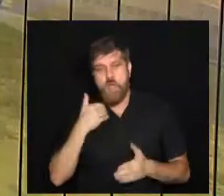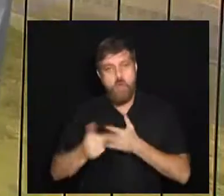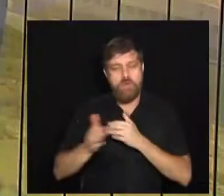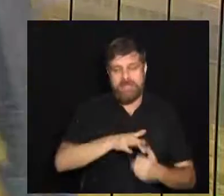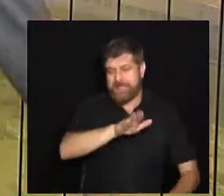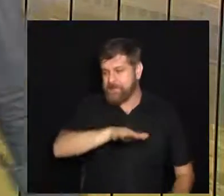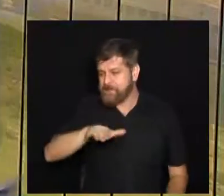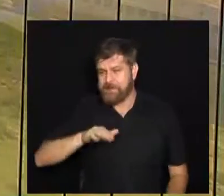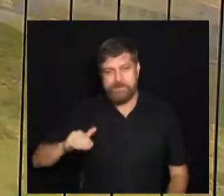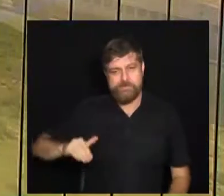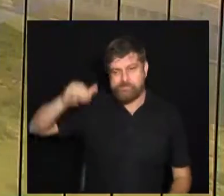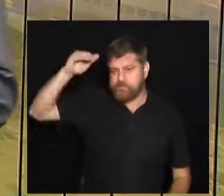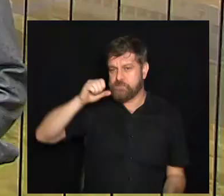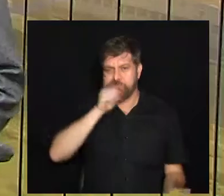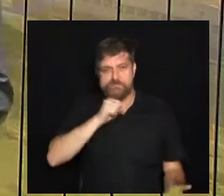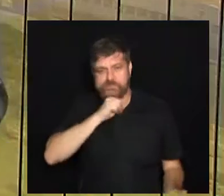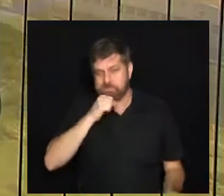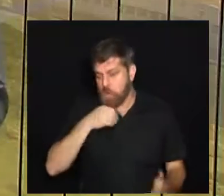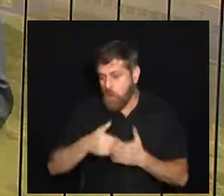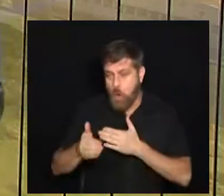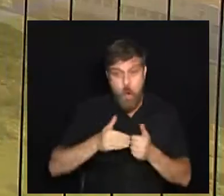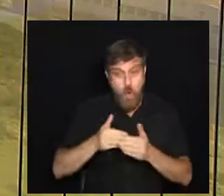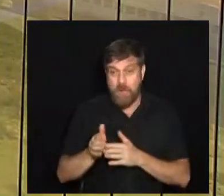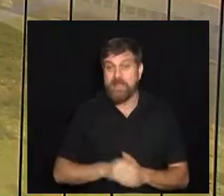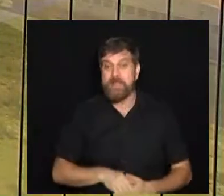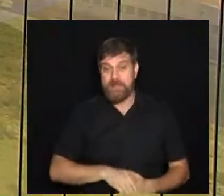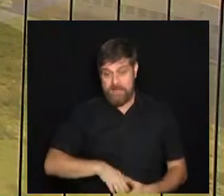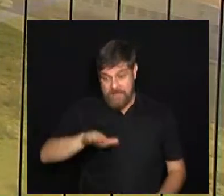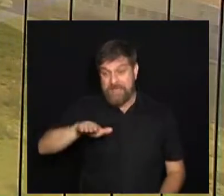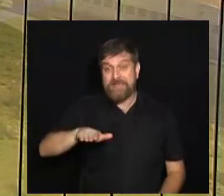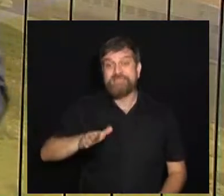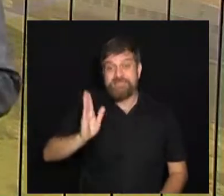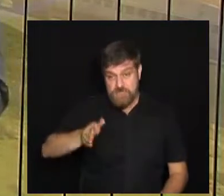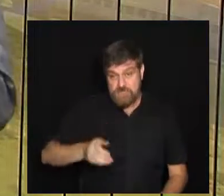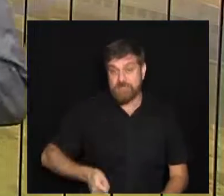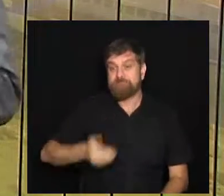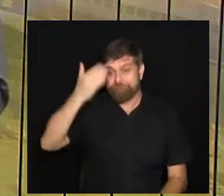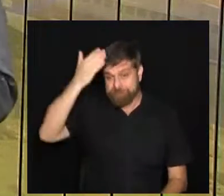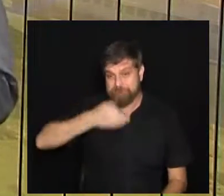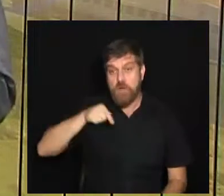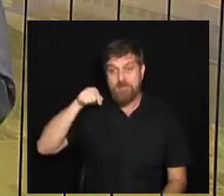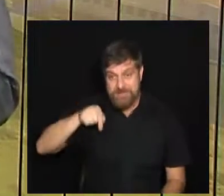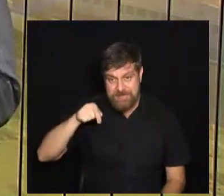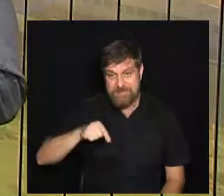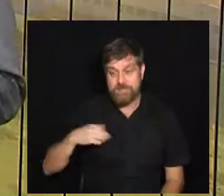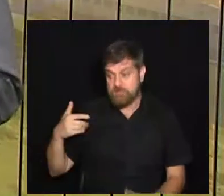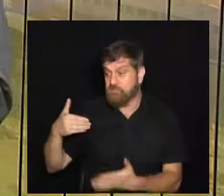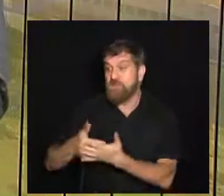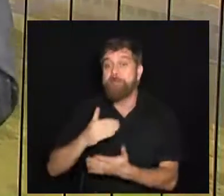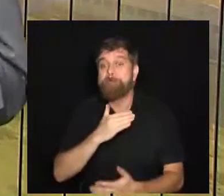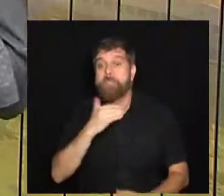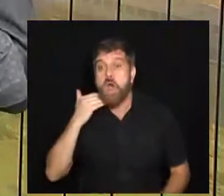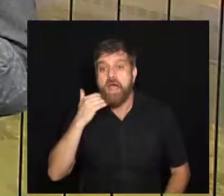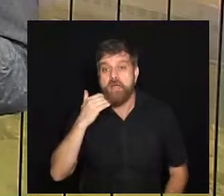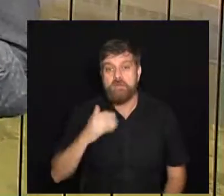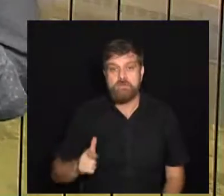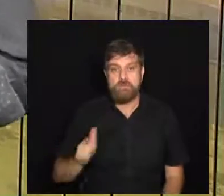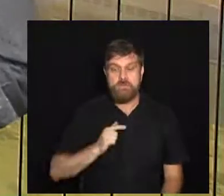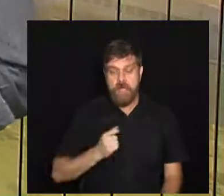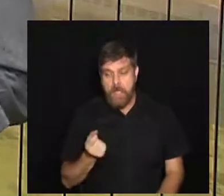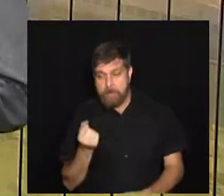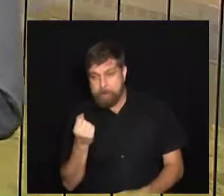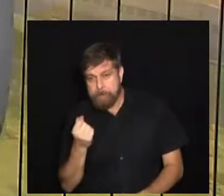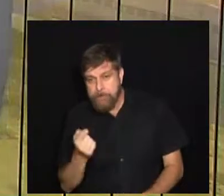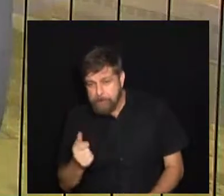todos os grupos etários infelizmente até crianças agora teve a confirmação de alguns casos que teve que eu vou ir para o óbito né mesmo são